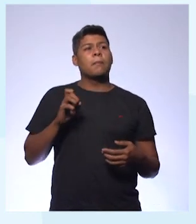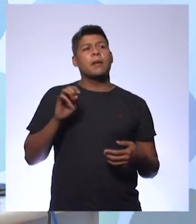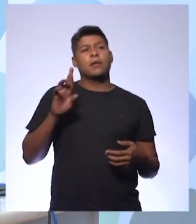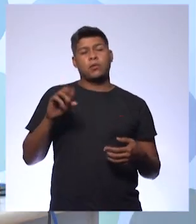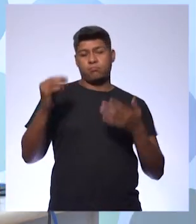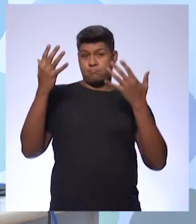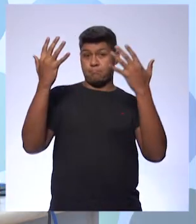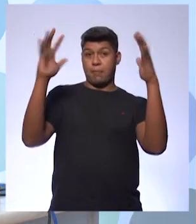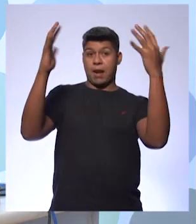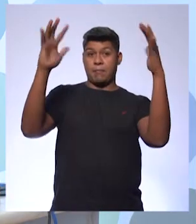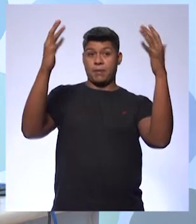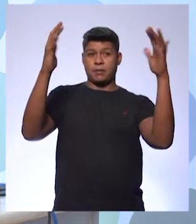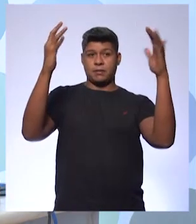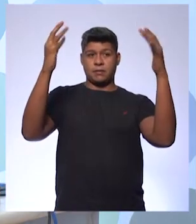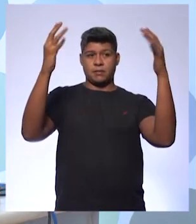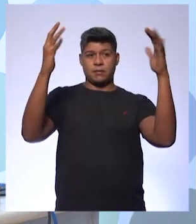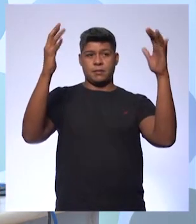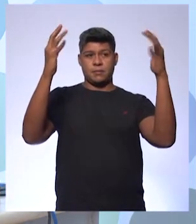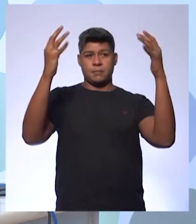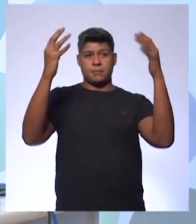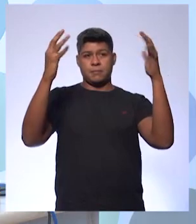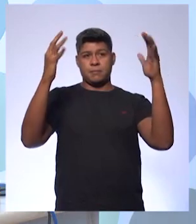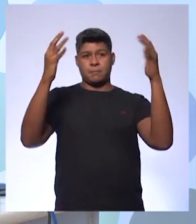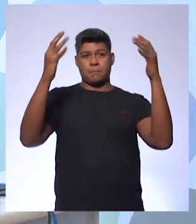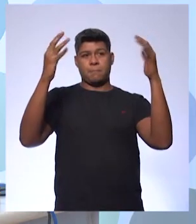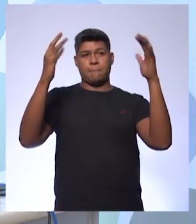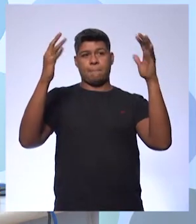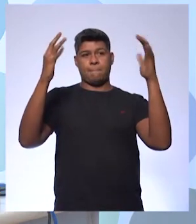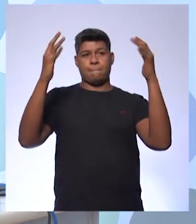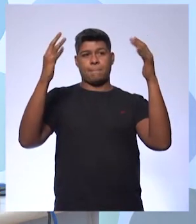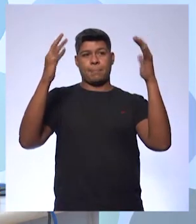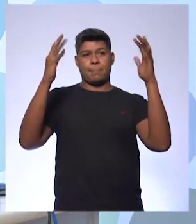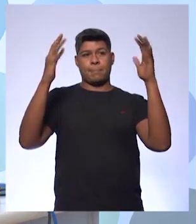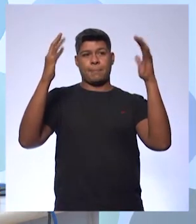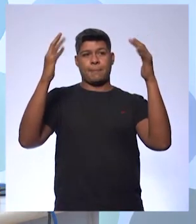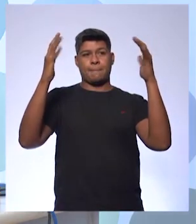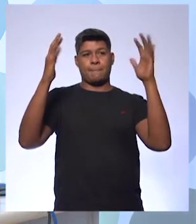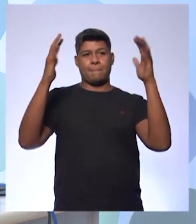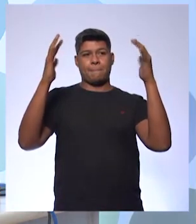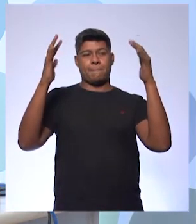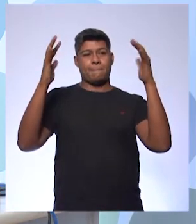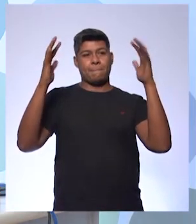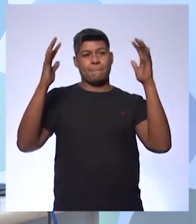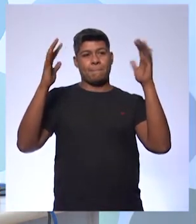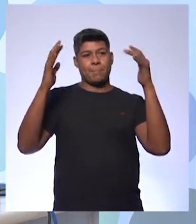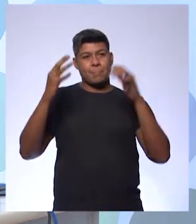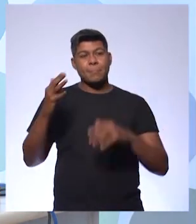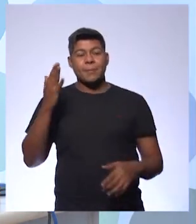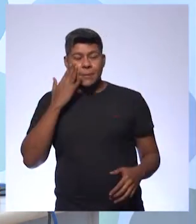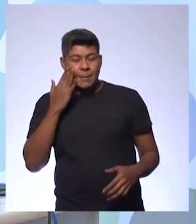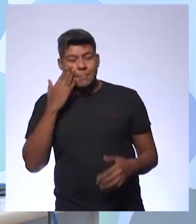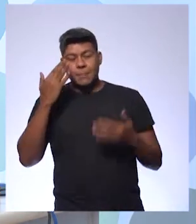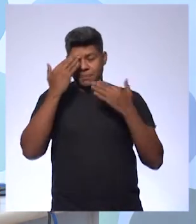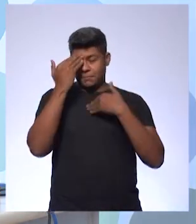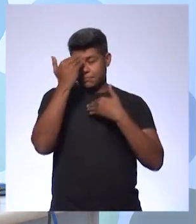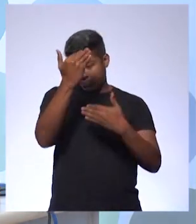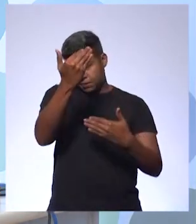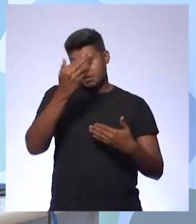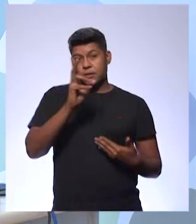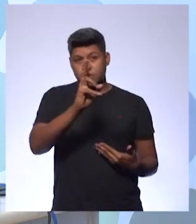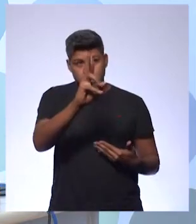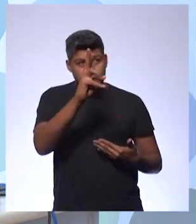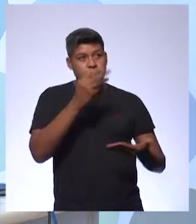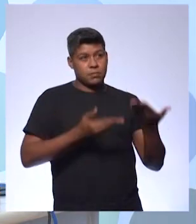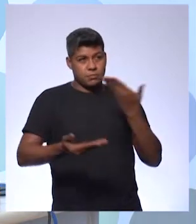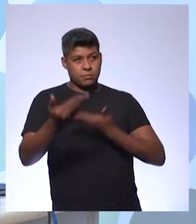gente, parabéns pro Pedro, né? Ó, parabéns, Pedro, aí, meus amigos de Libras, parabéns. Pedro, muito obrigada. Sempre várias